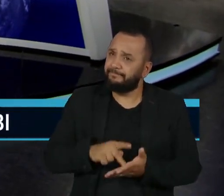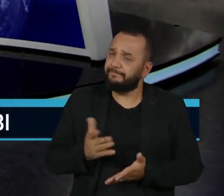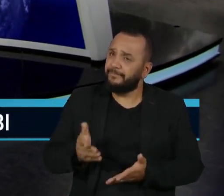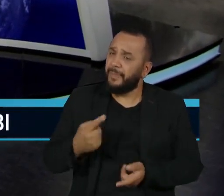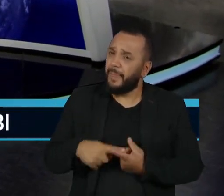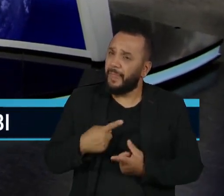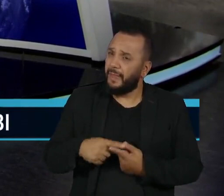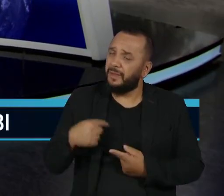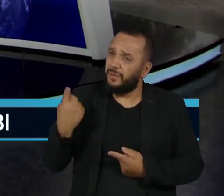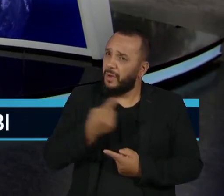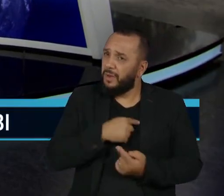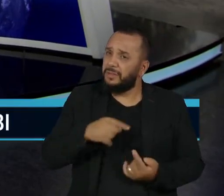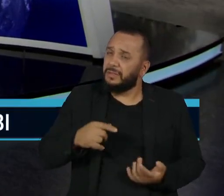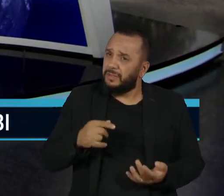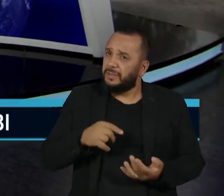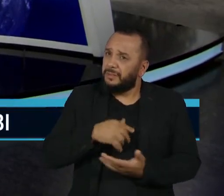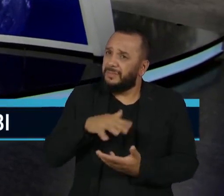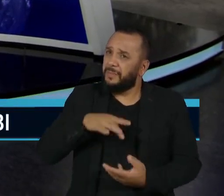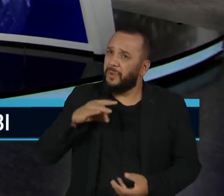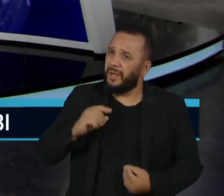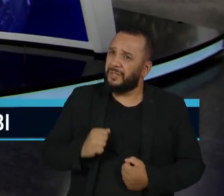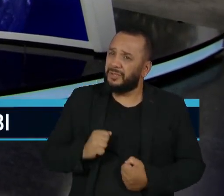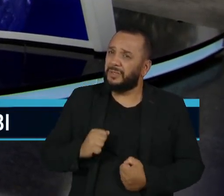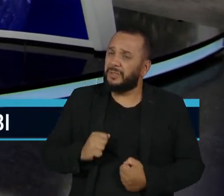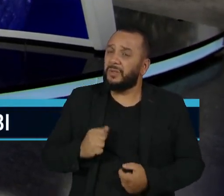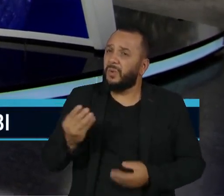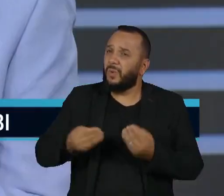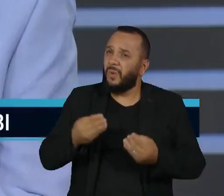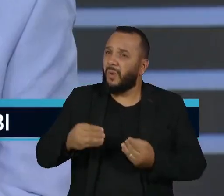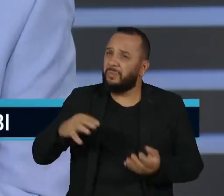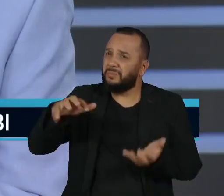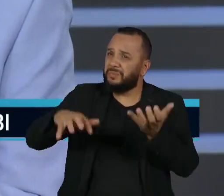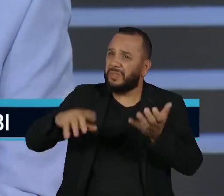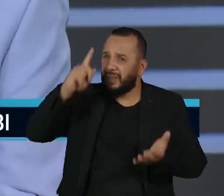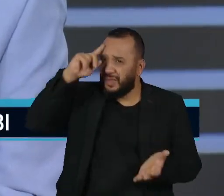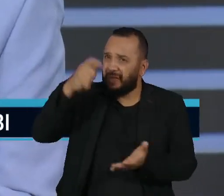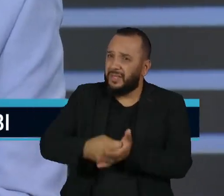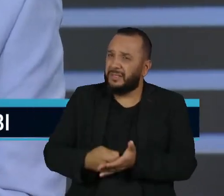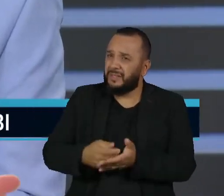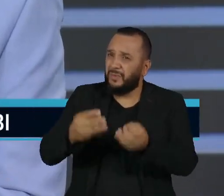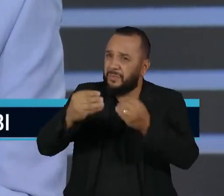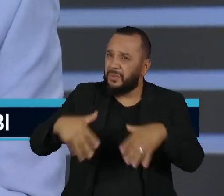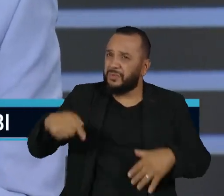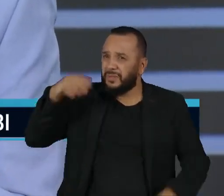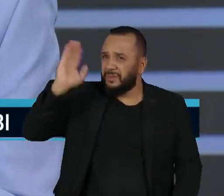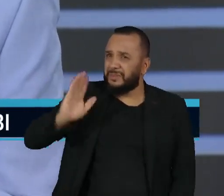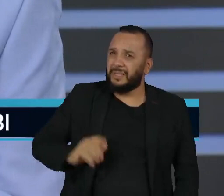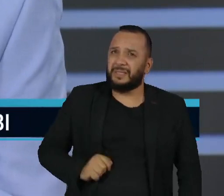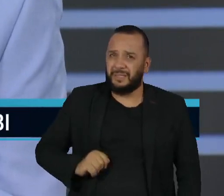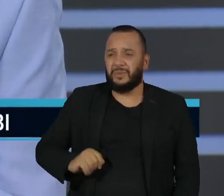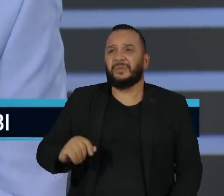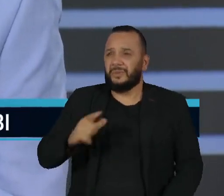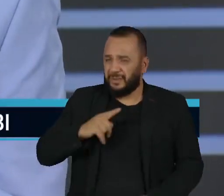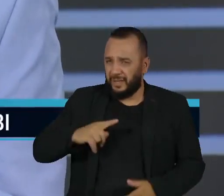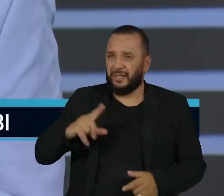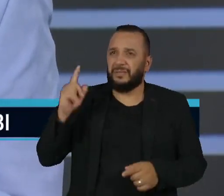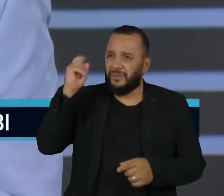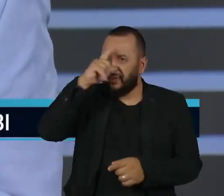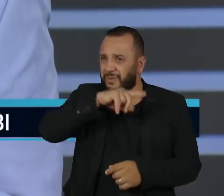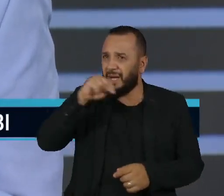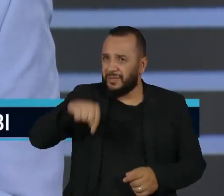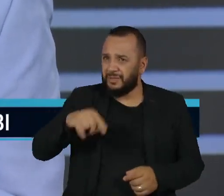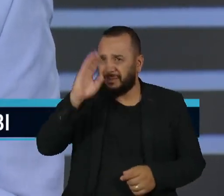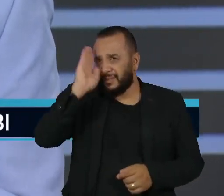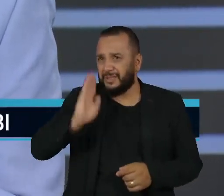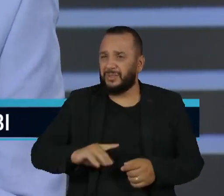num sistema democrático. Claro. Como que alguém pode tomar decisões que impactam um país que está com seríssimas dificuldades de